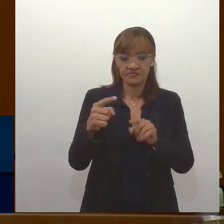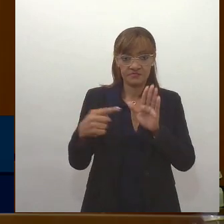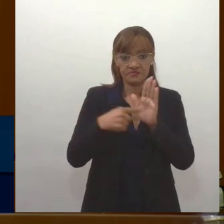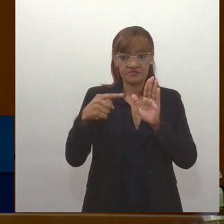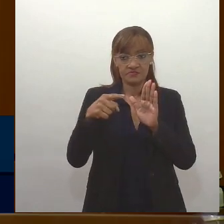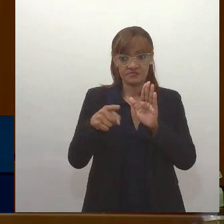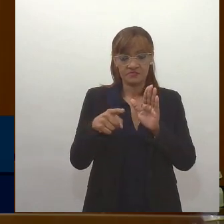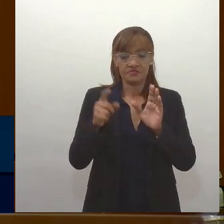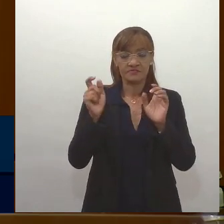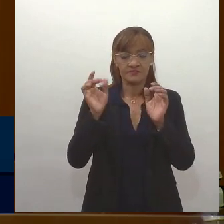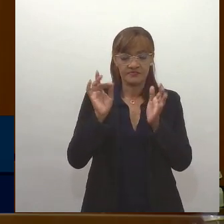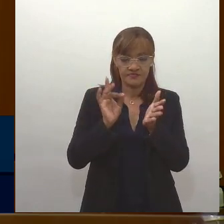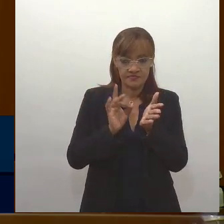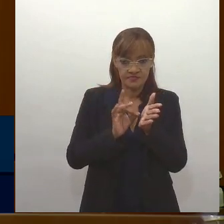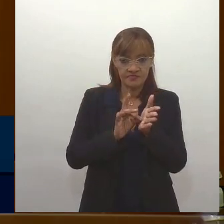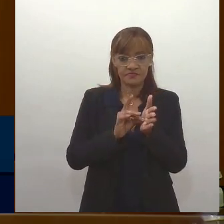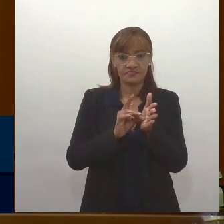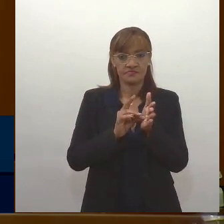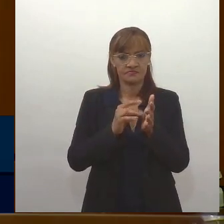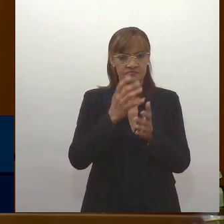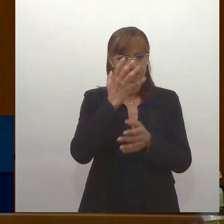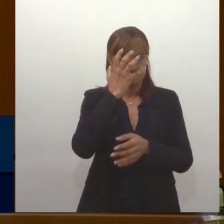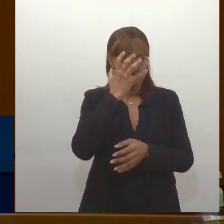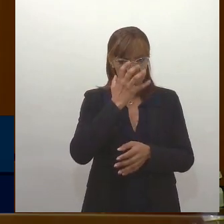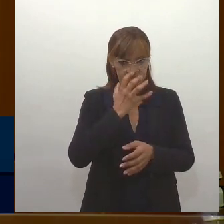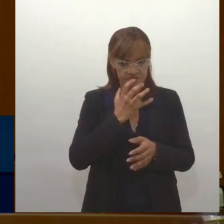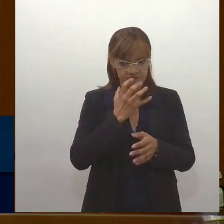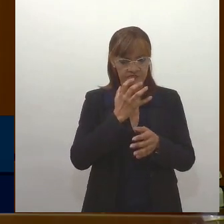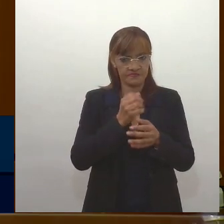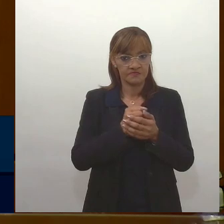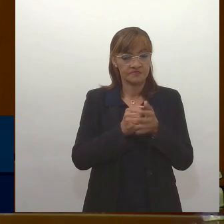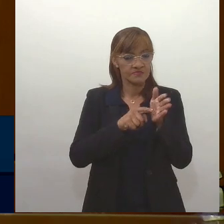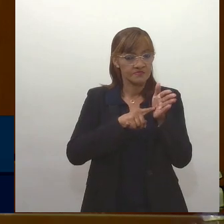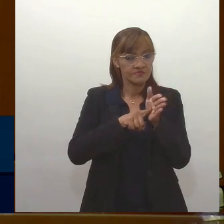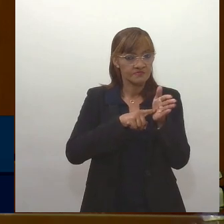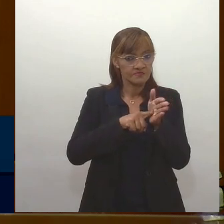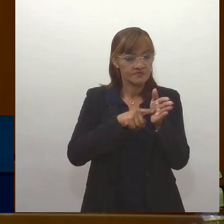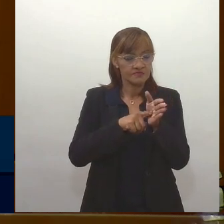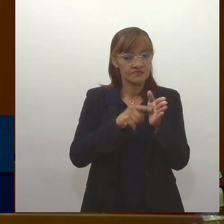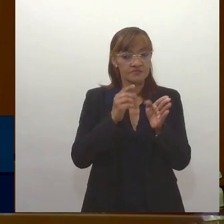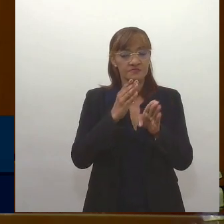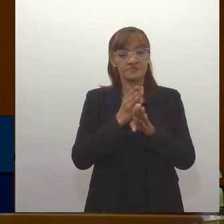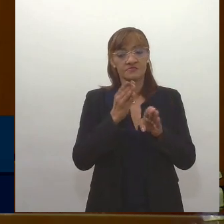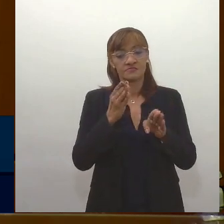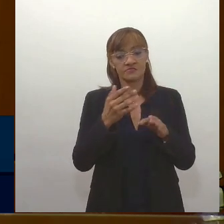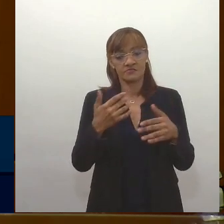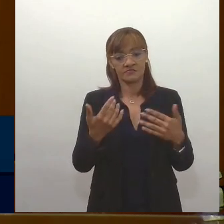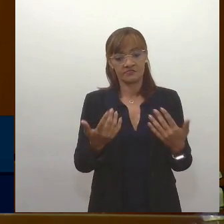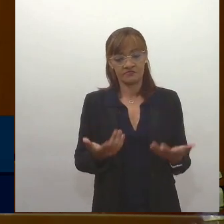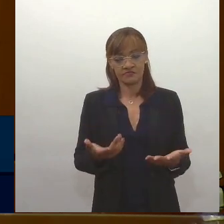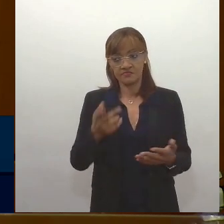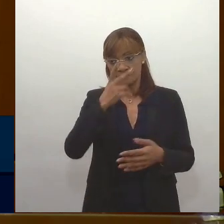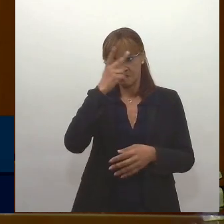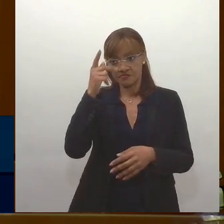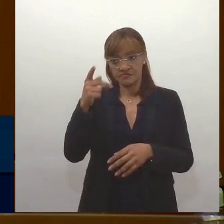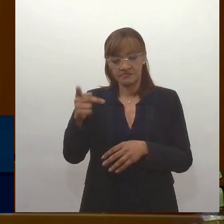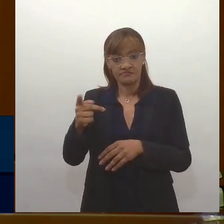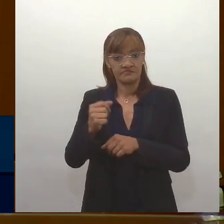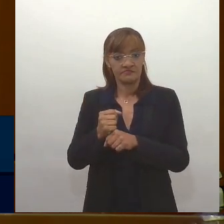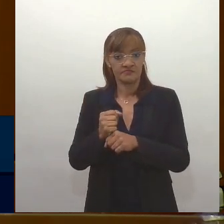forma séria de forma célere e que a pessoa irá pagar por aquilo que ela